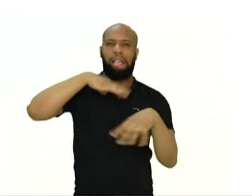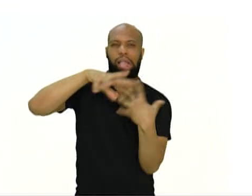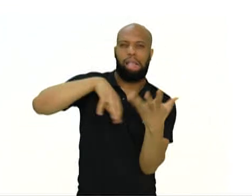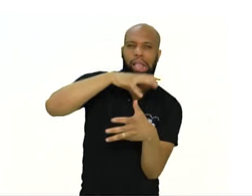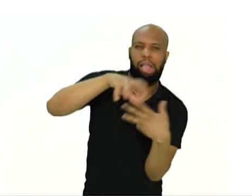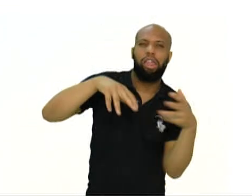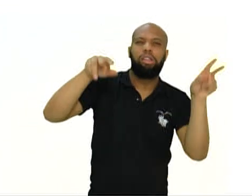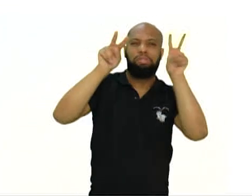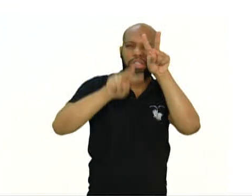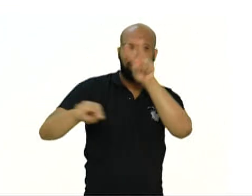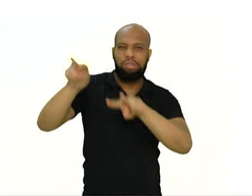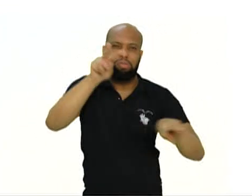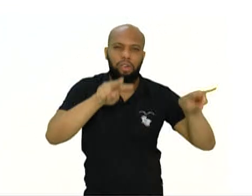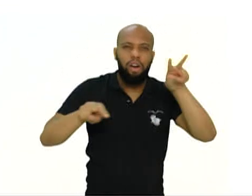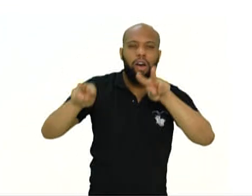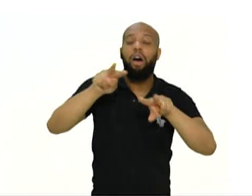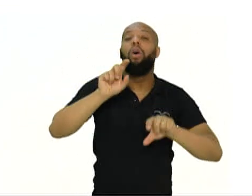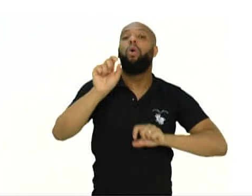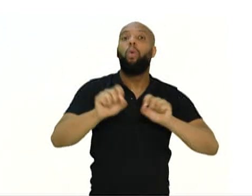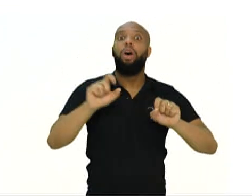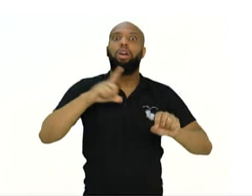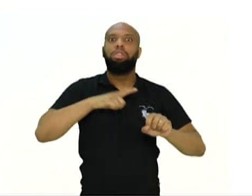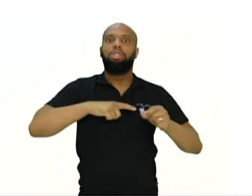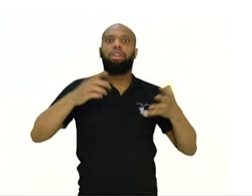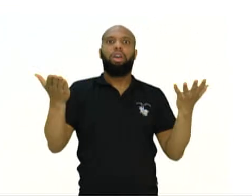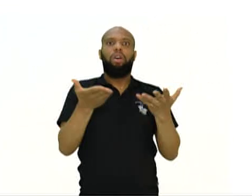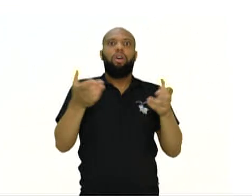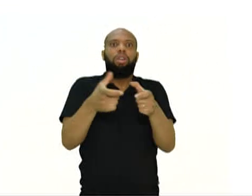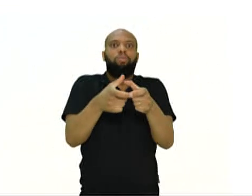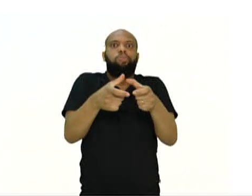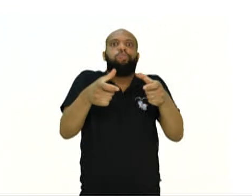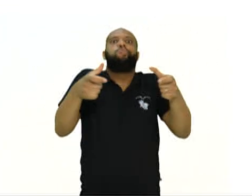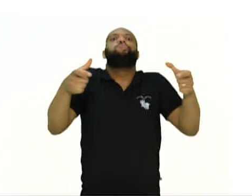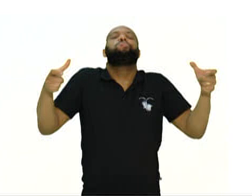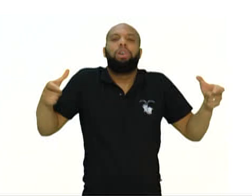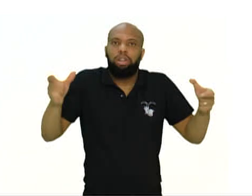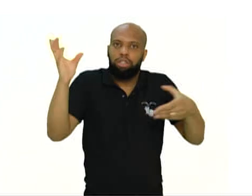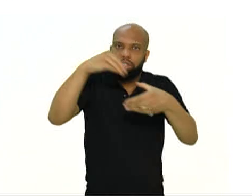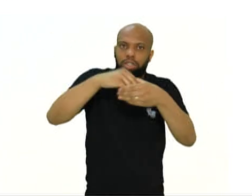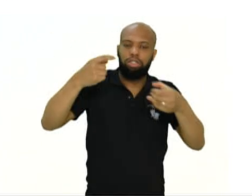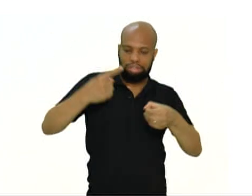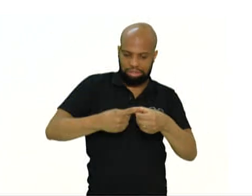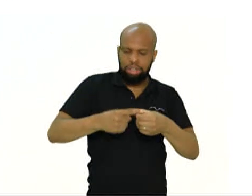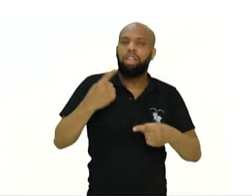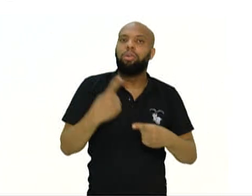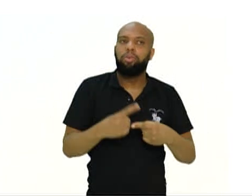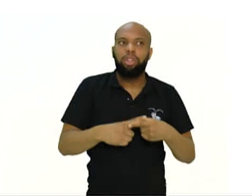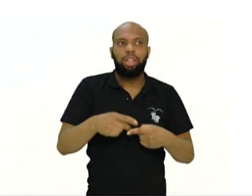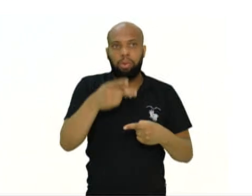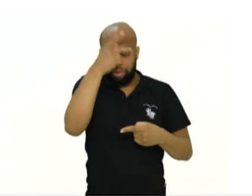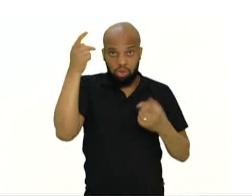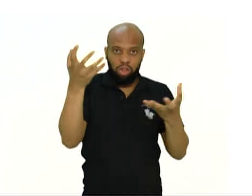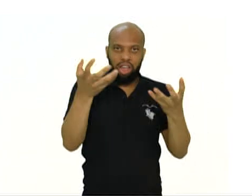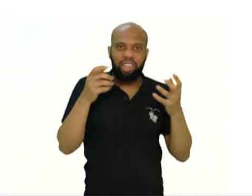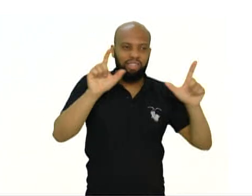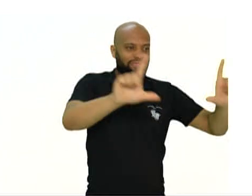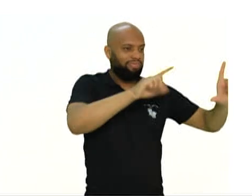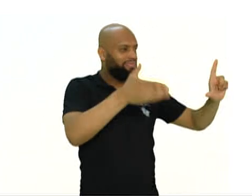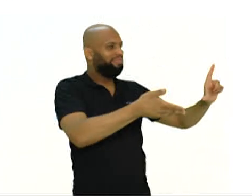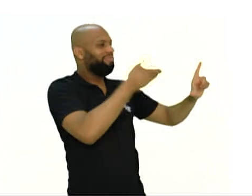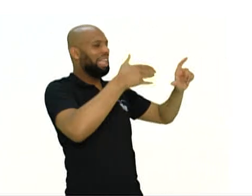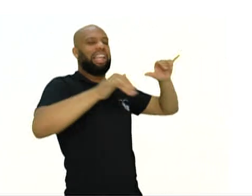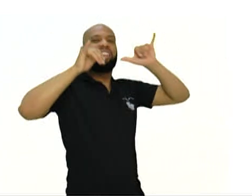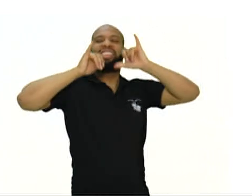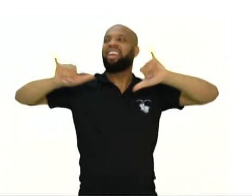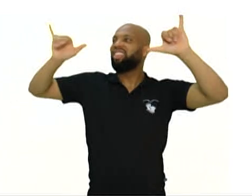poluição visual, né, ela está aumentando nas cidades, porque as pessoas têm que fazer a sua propaganda para que